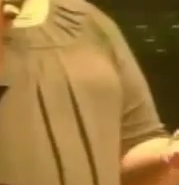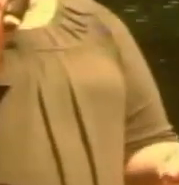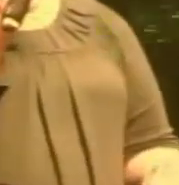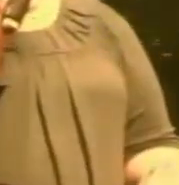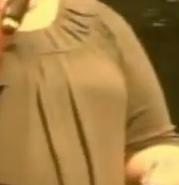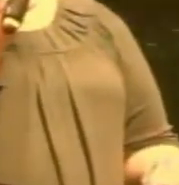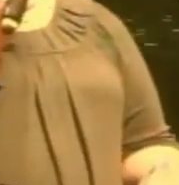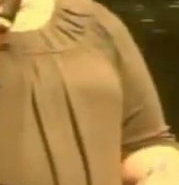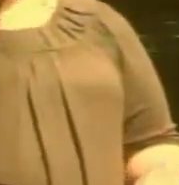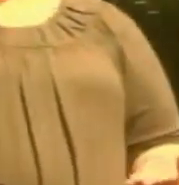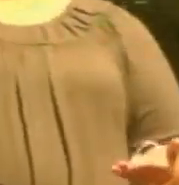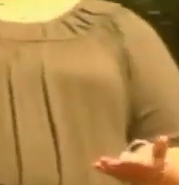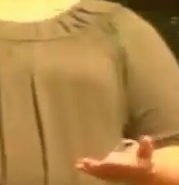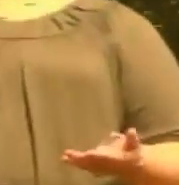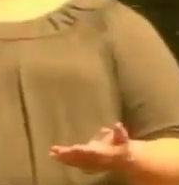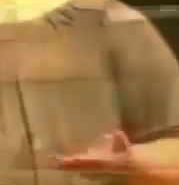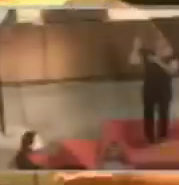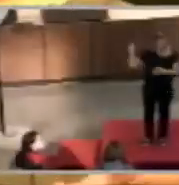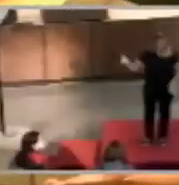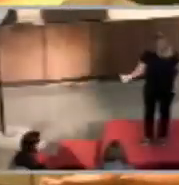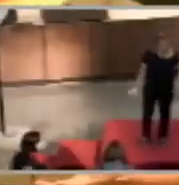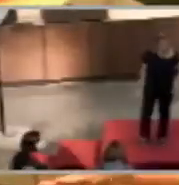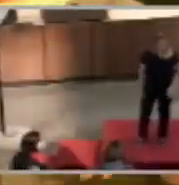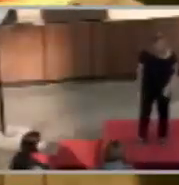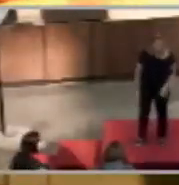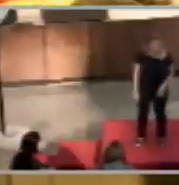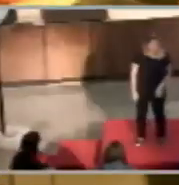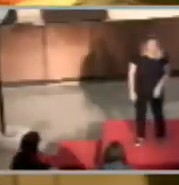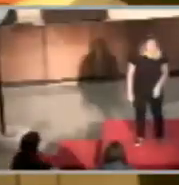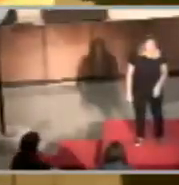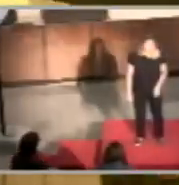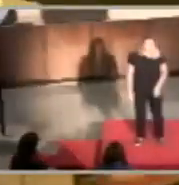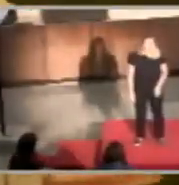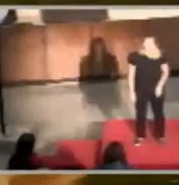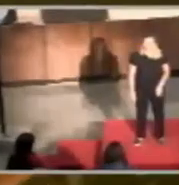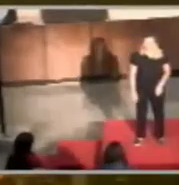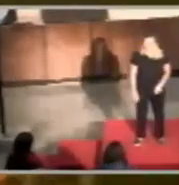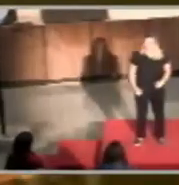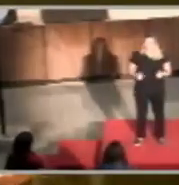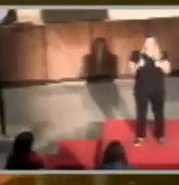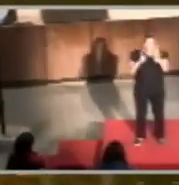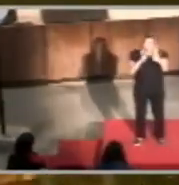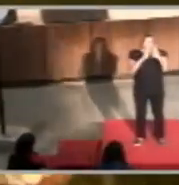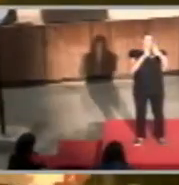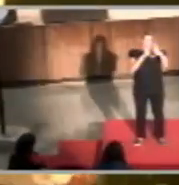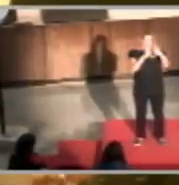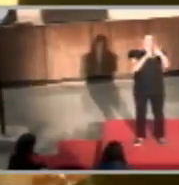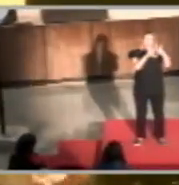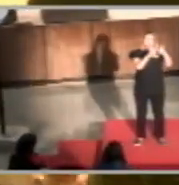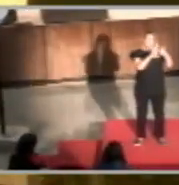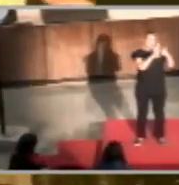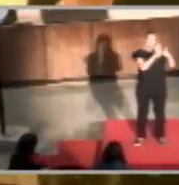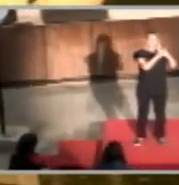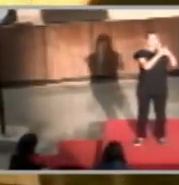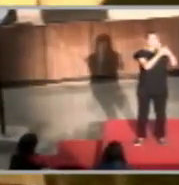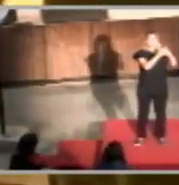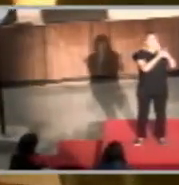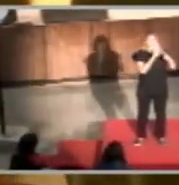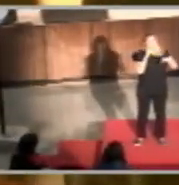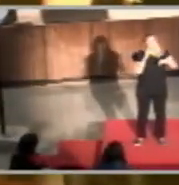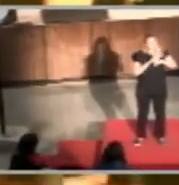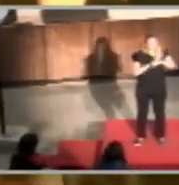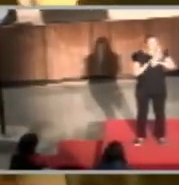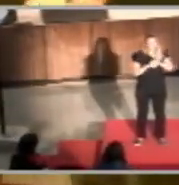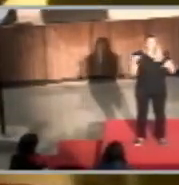Deus, amém? Isso é sinal de que está se aproximando o tempo em que nós vamos desfrutar